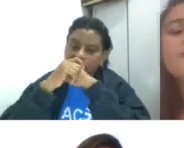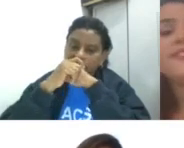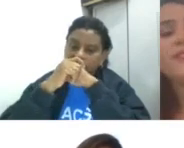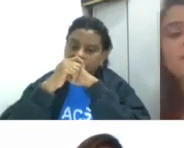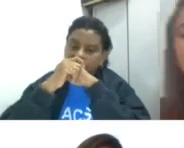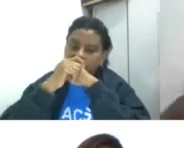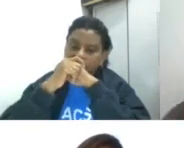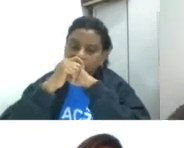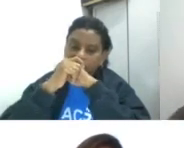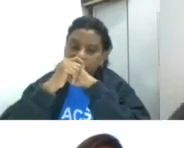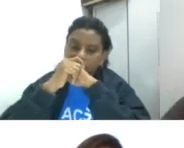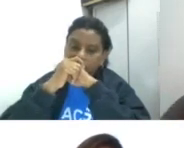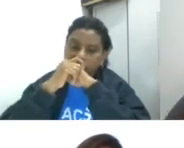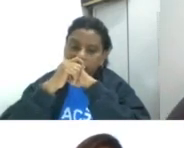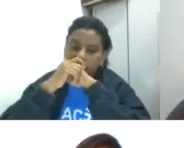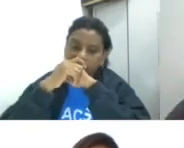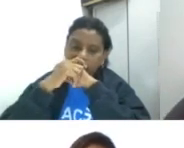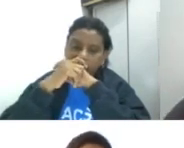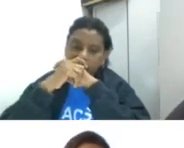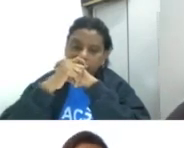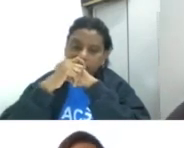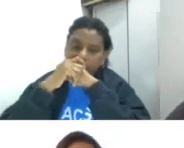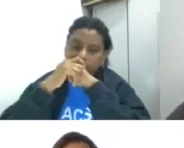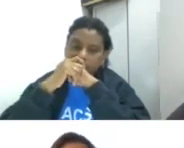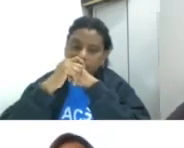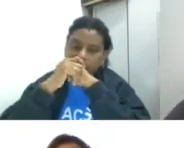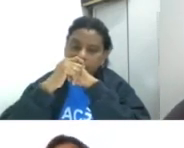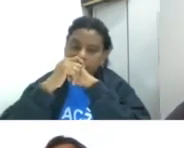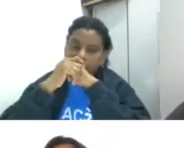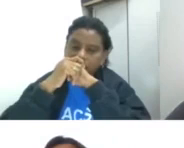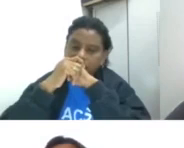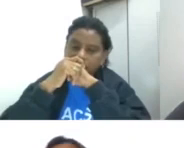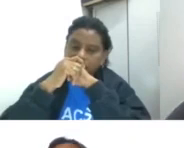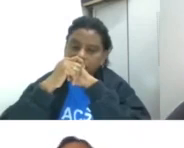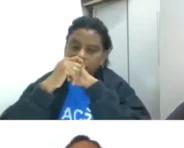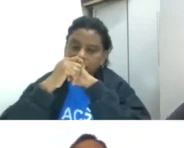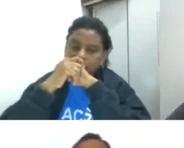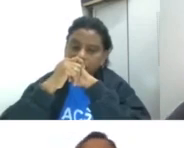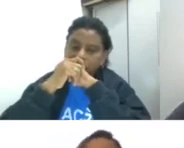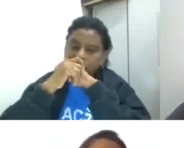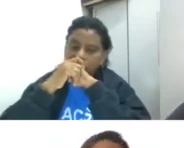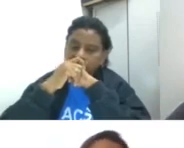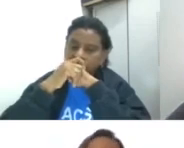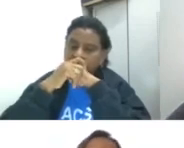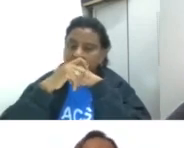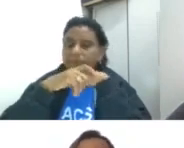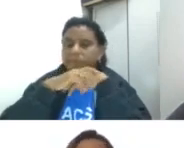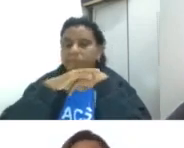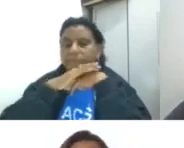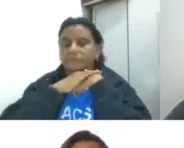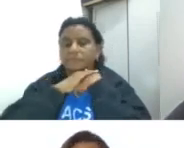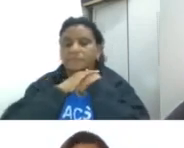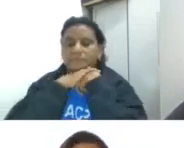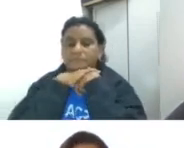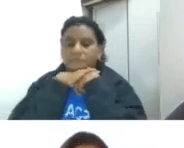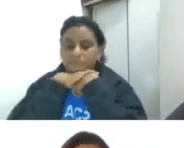para o sucesso do tratamento a gente cita algumas ações que são importantes para que esse paciente consiga finalizar esse tratamento e obter a